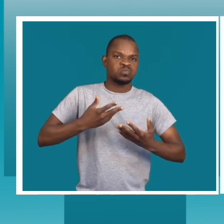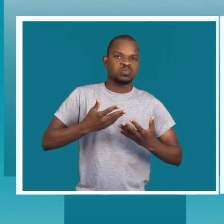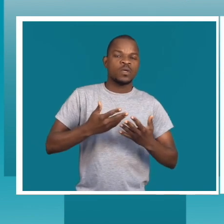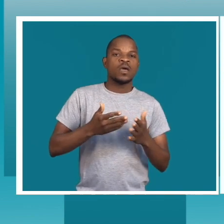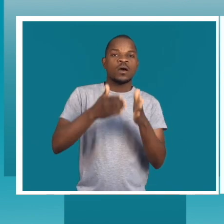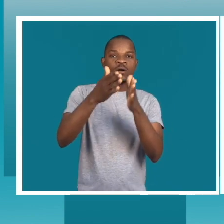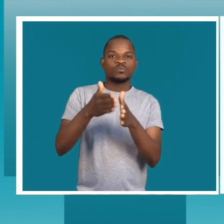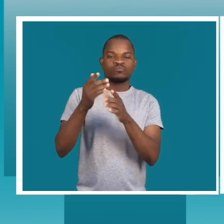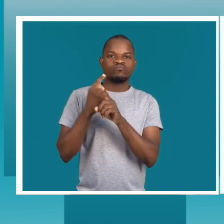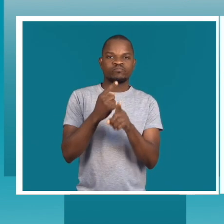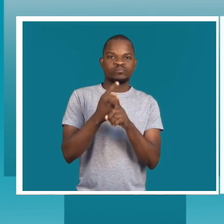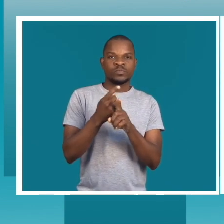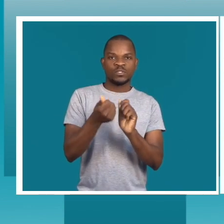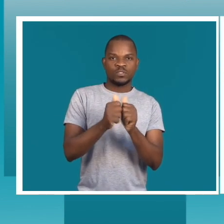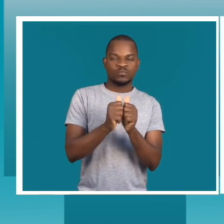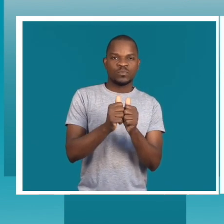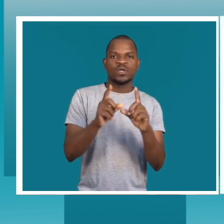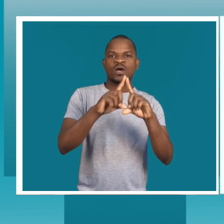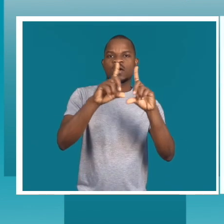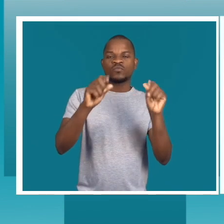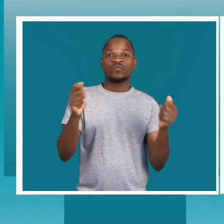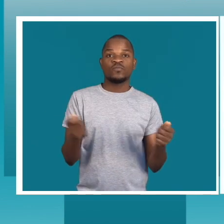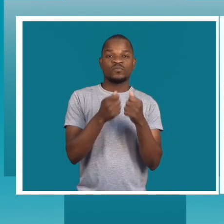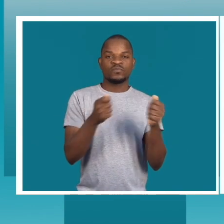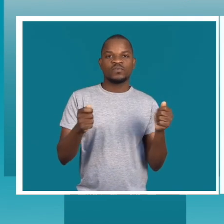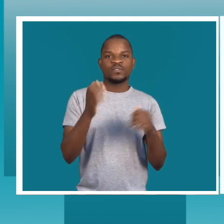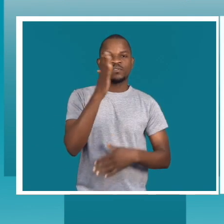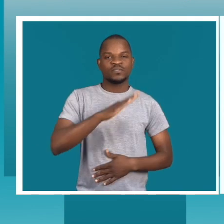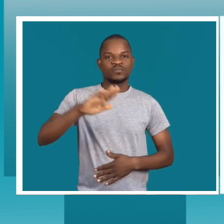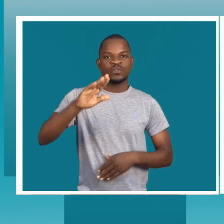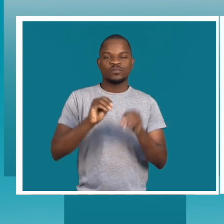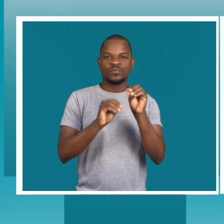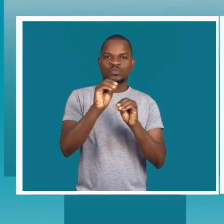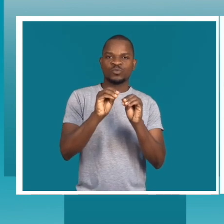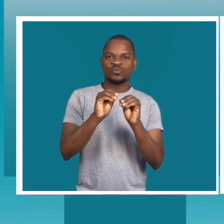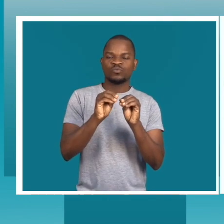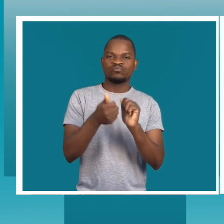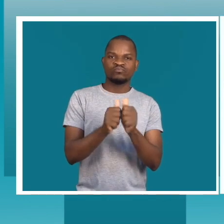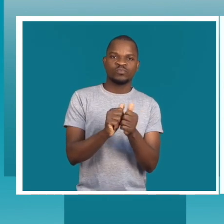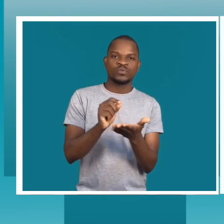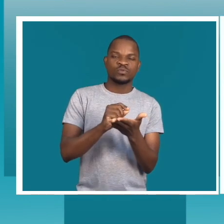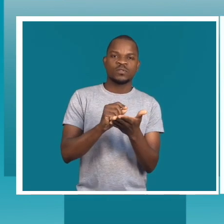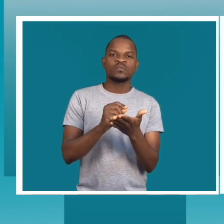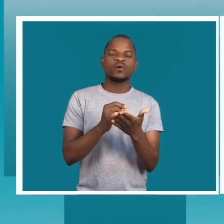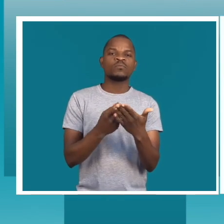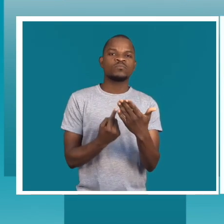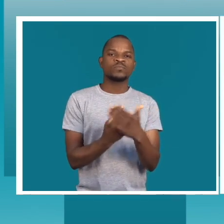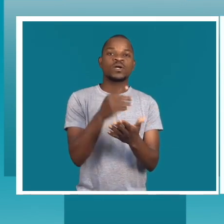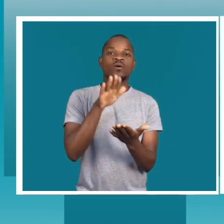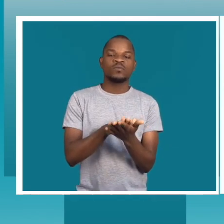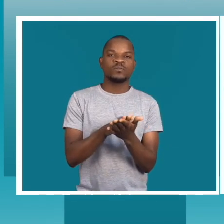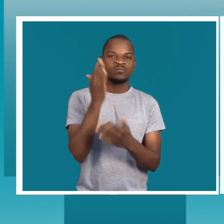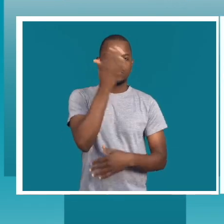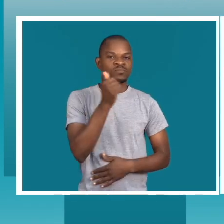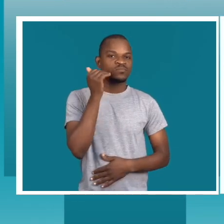dos desportistas em relação ao Festival Nacional dos Jogos Desportivos Escolar, que vai decorrer em